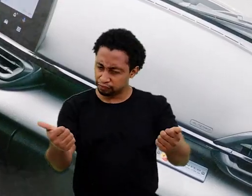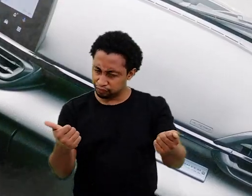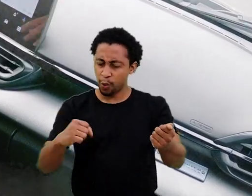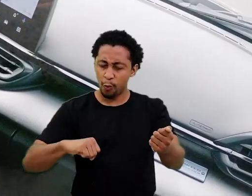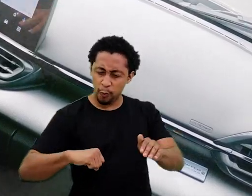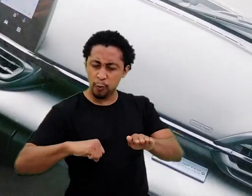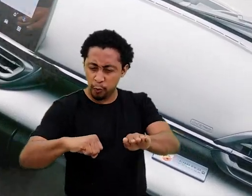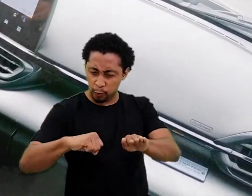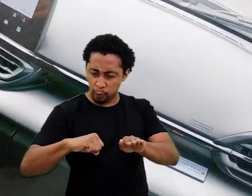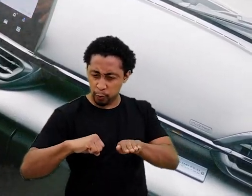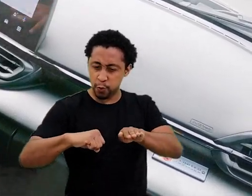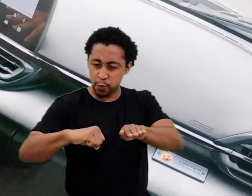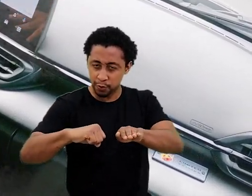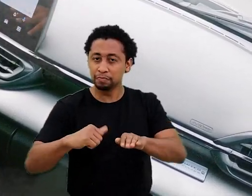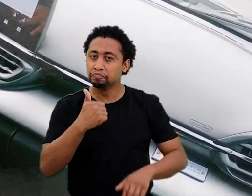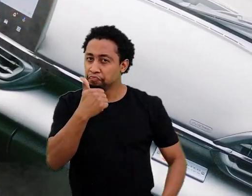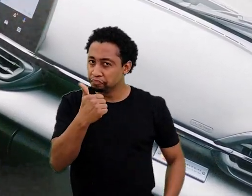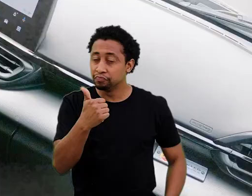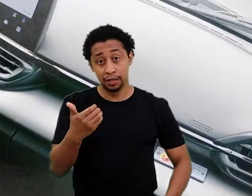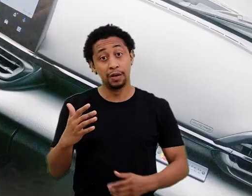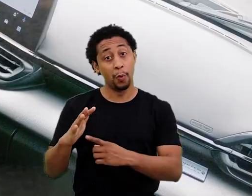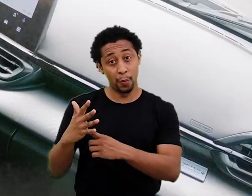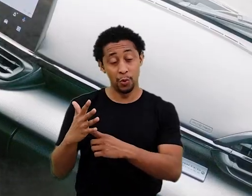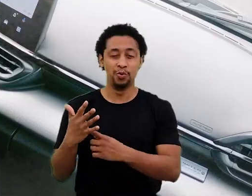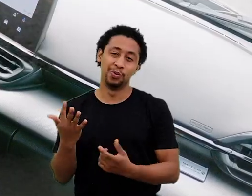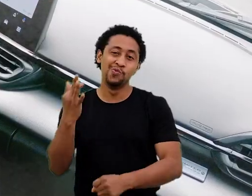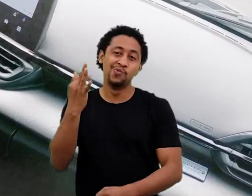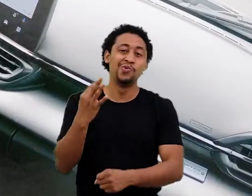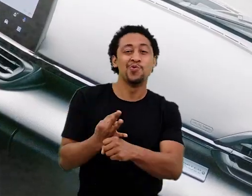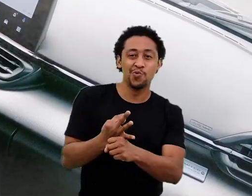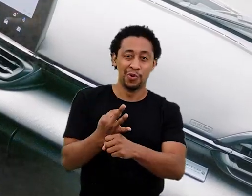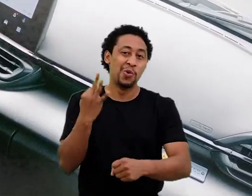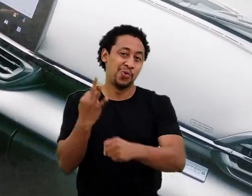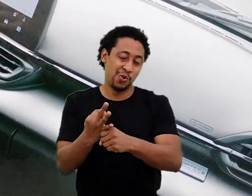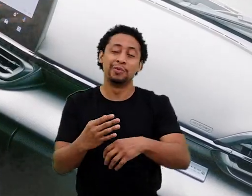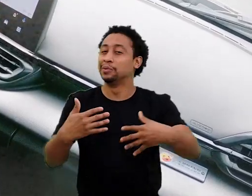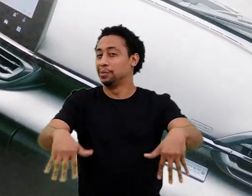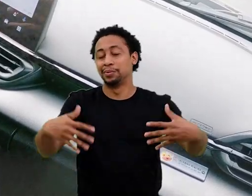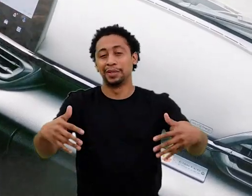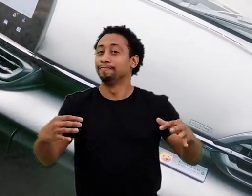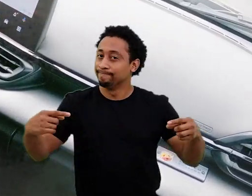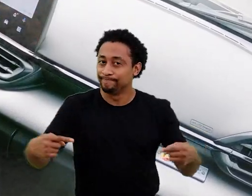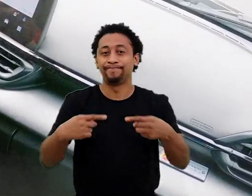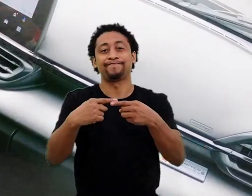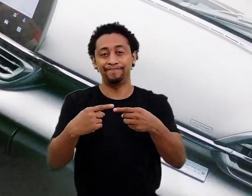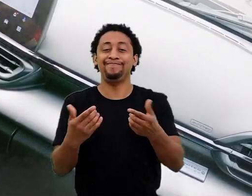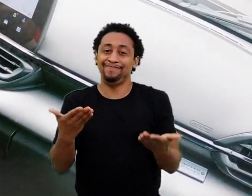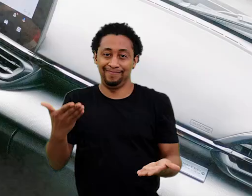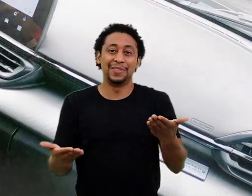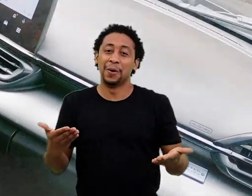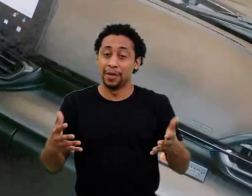Como eu falei, nessa configuração aqui 1.3 turbo a gente tem realmente a configuração certa para esse peso, para esse porte.